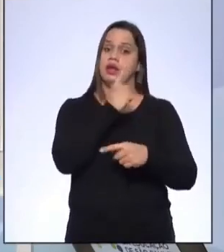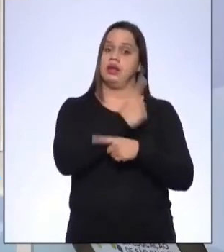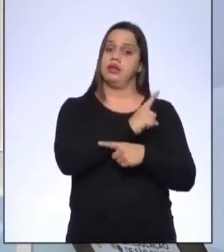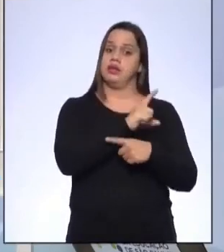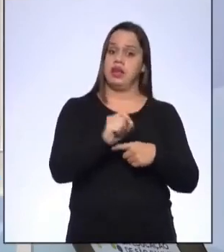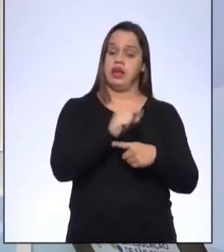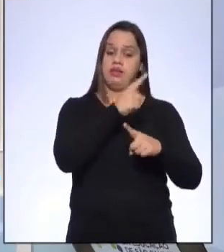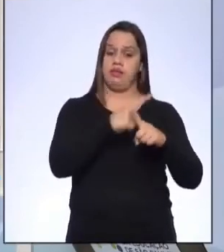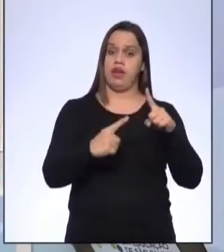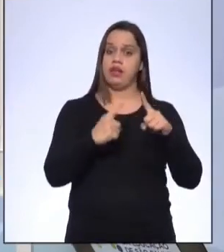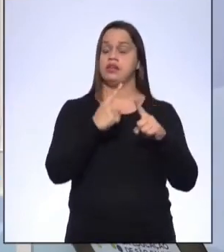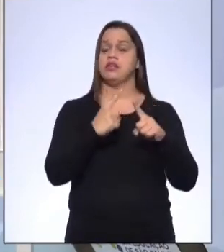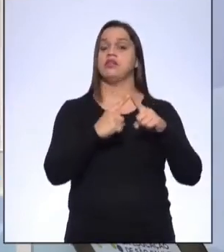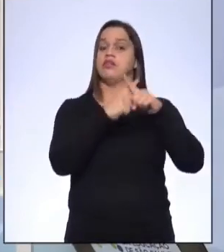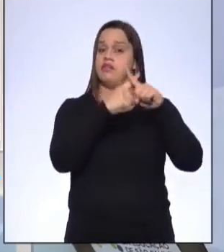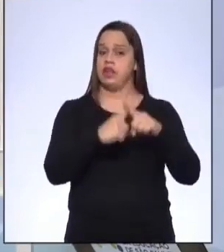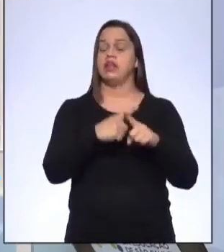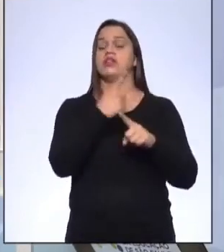quantos?